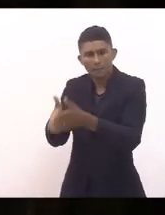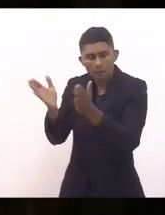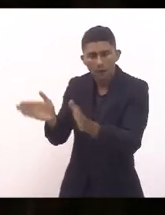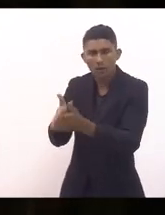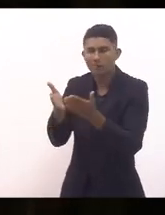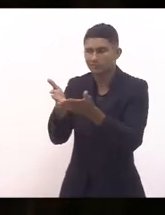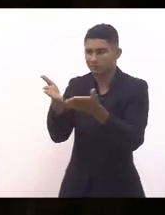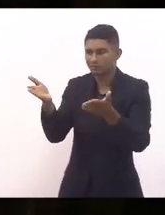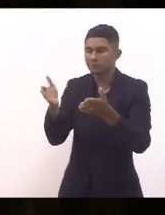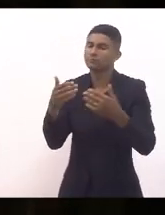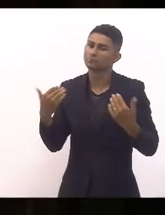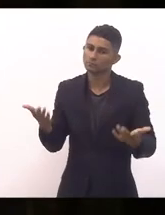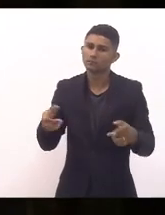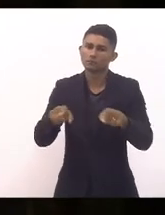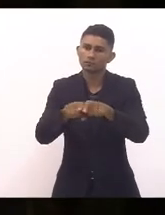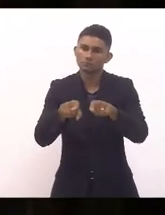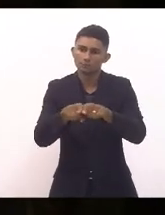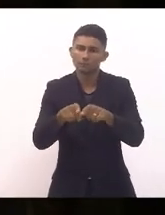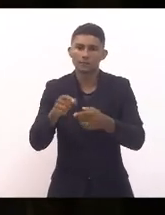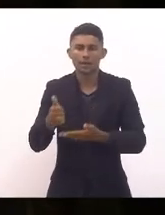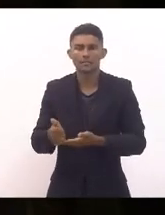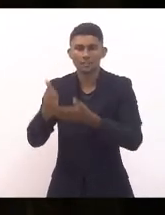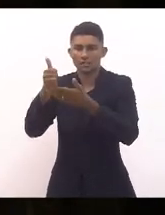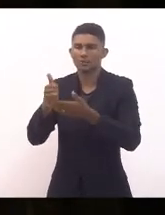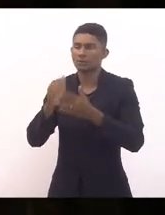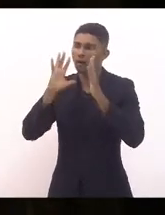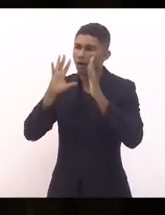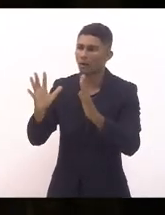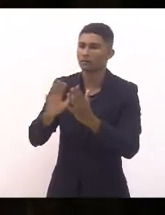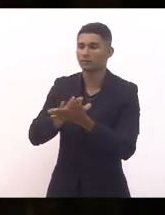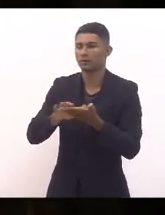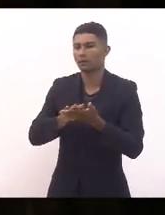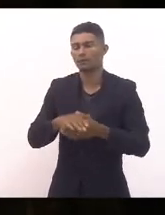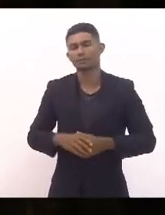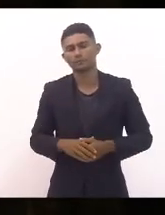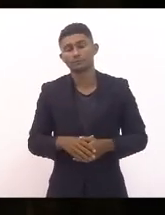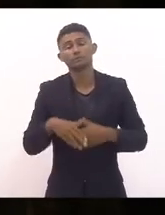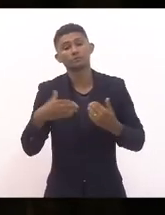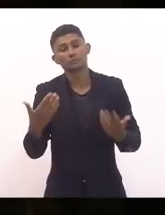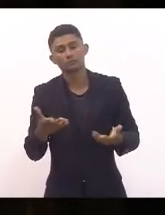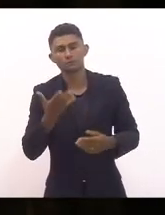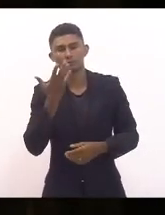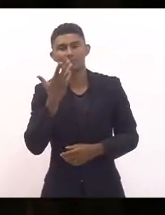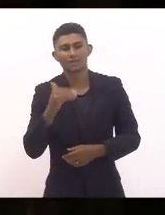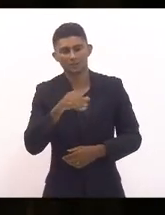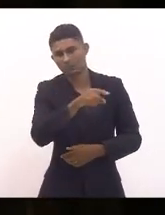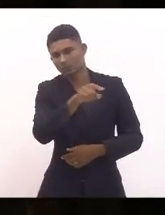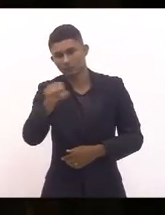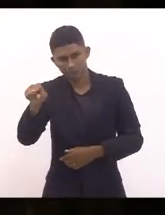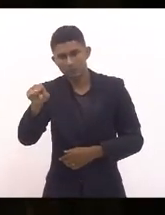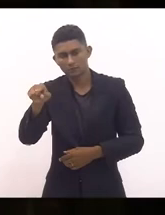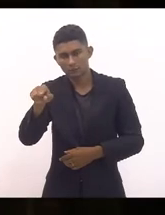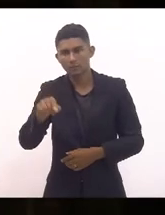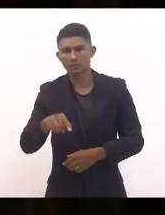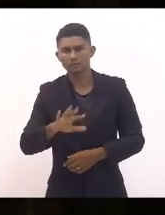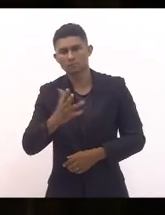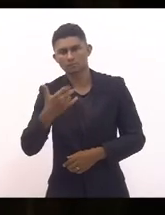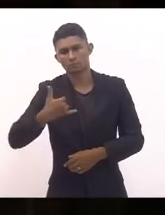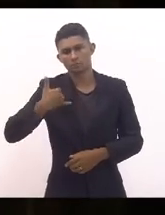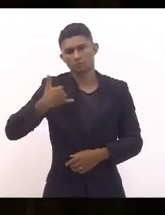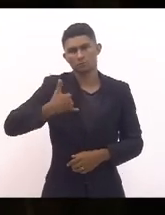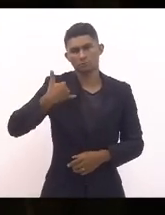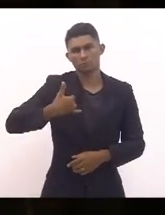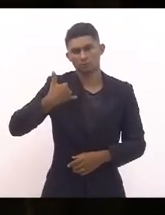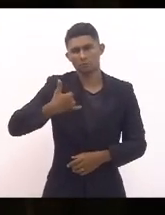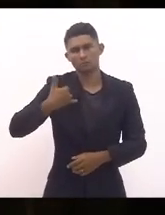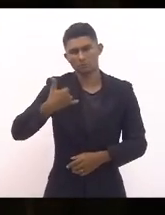menos assistência a essas crianças. Por sua vez, essas crianças, elas acabam, quando numa idade maior, se